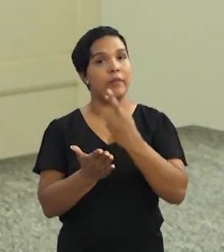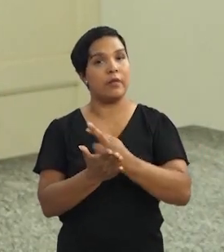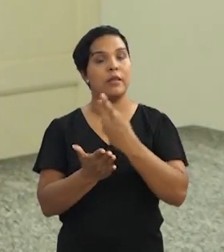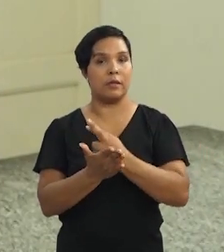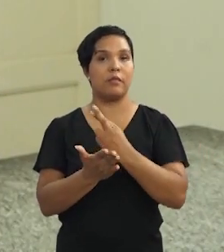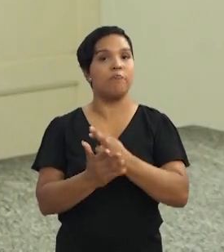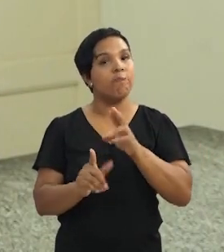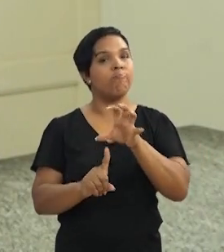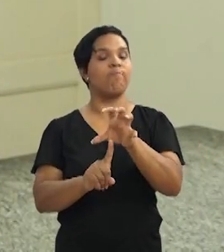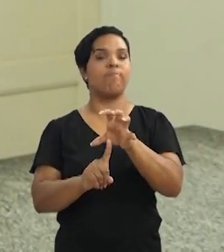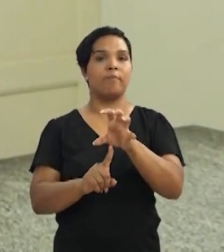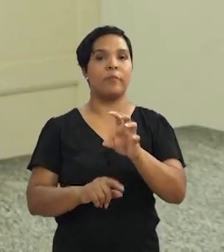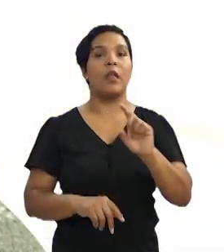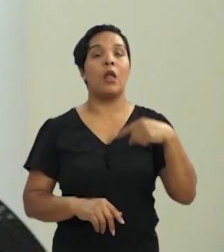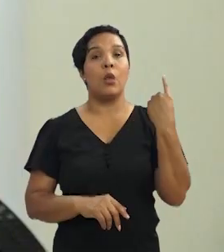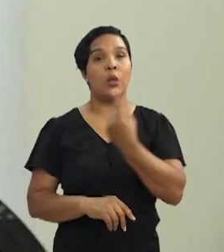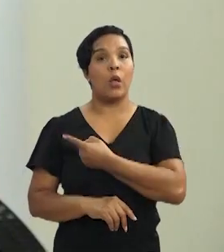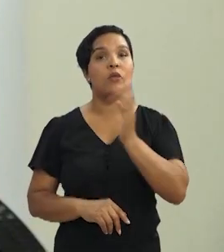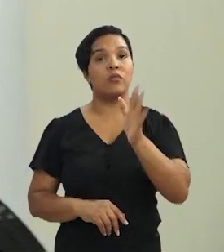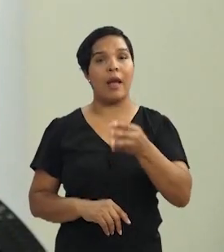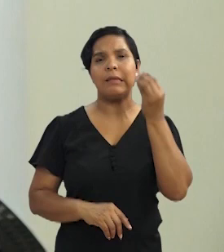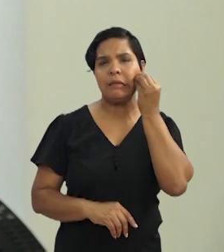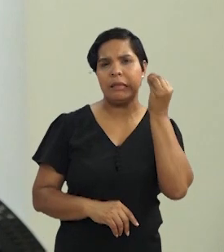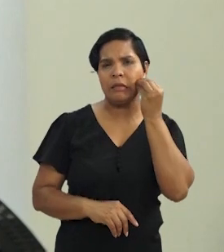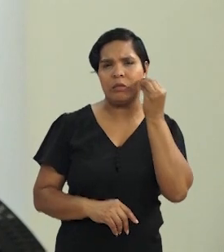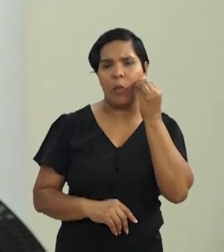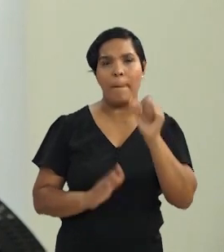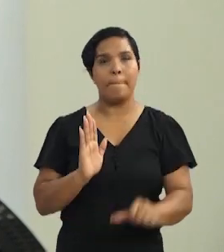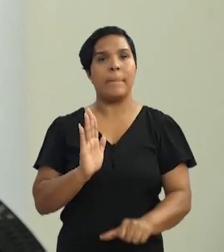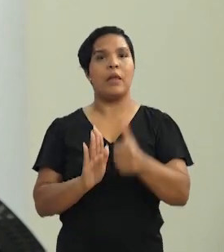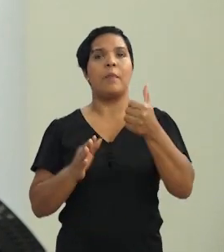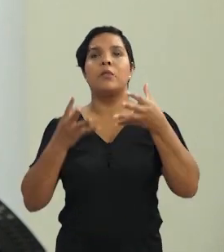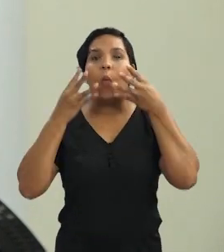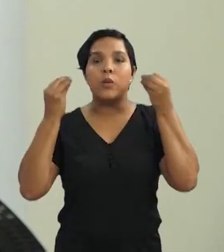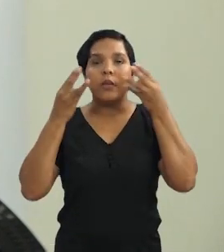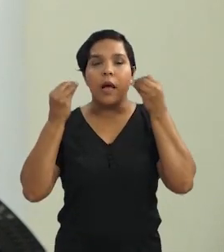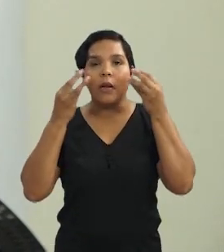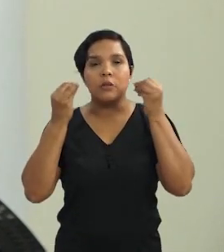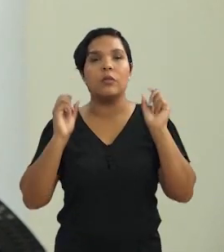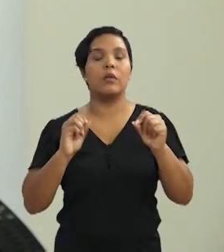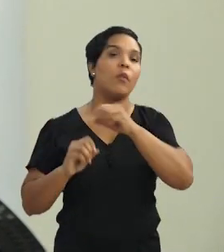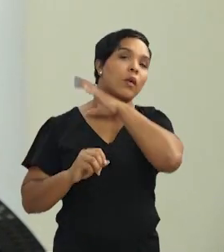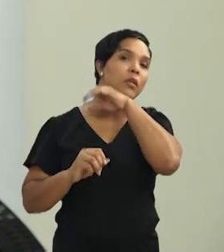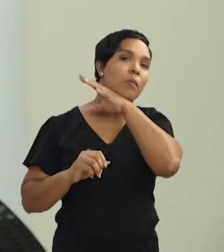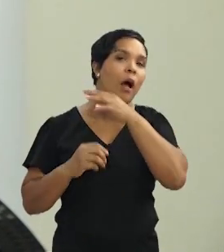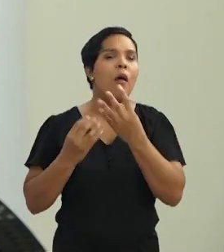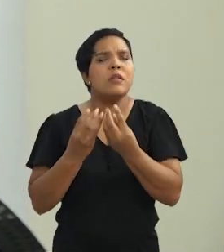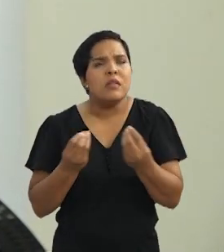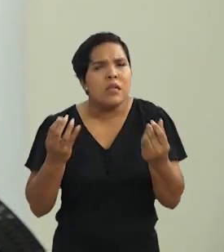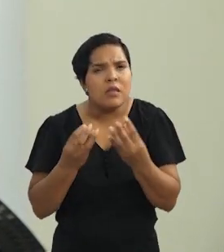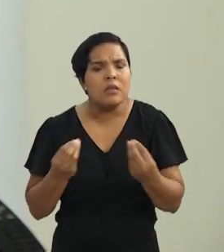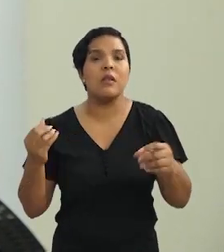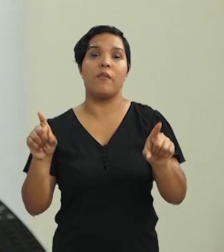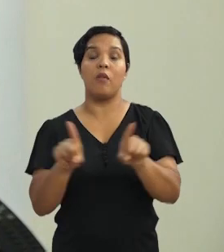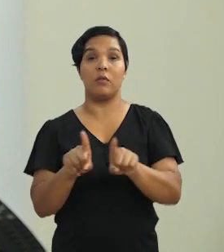em revistas de alto impacto. A gente testou primeiramente os gatos, por ser uma espécie